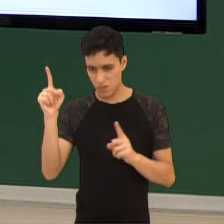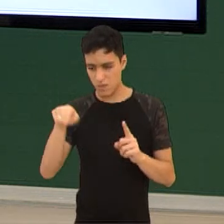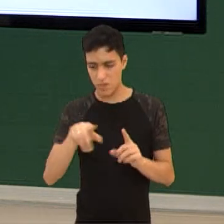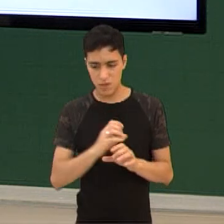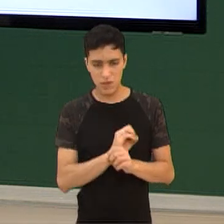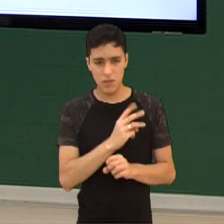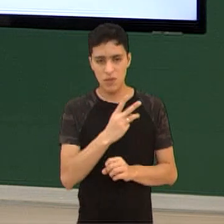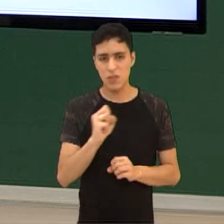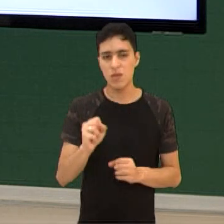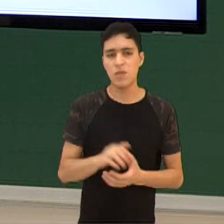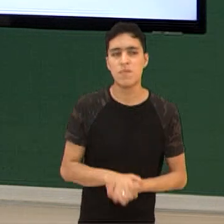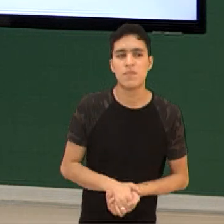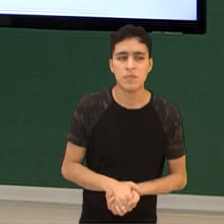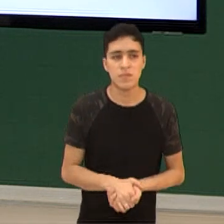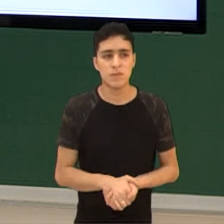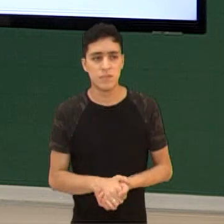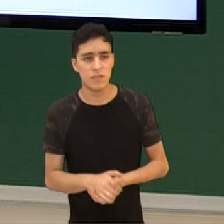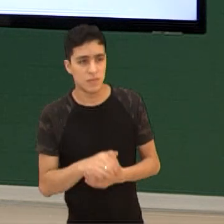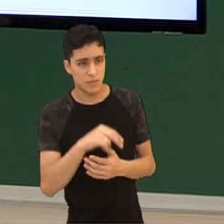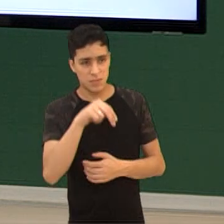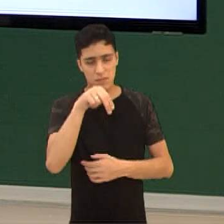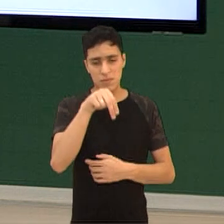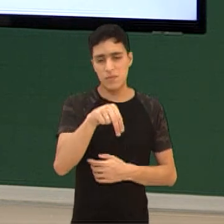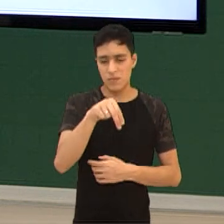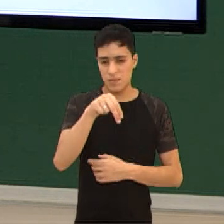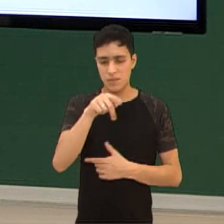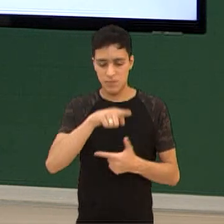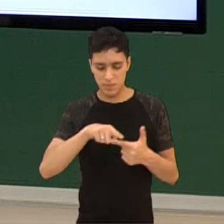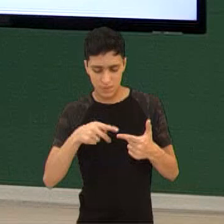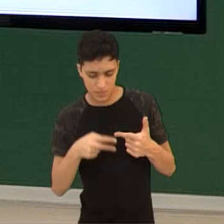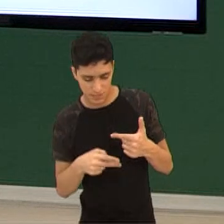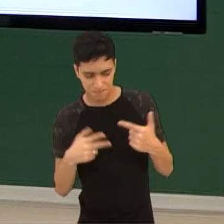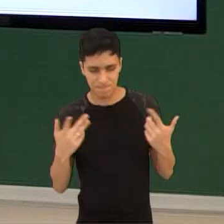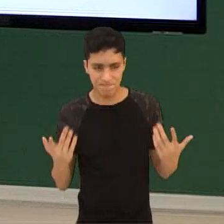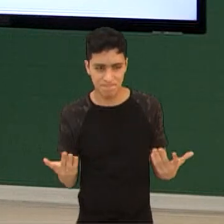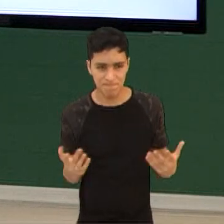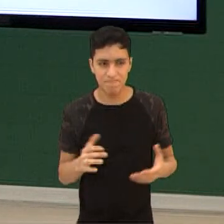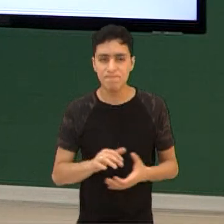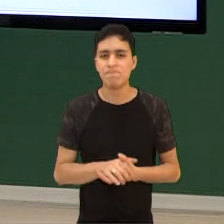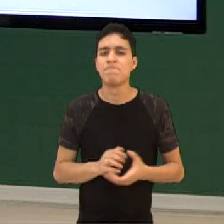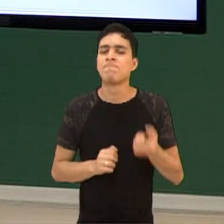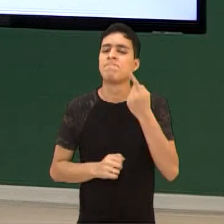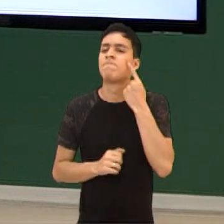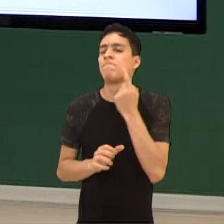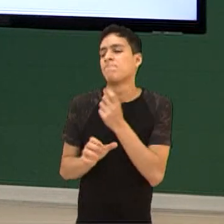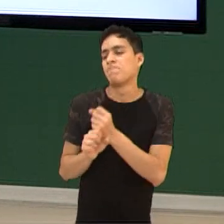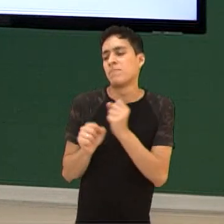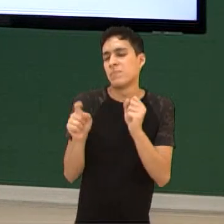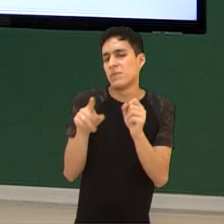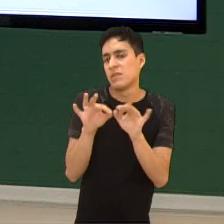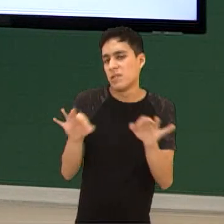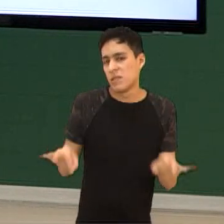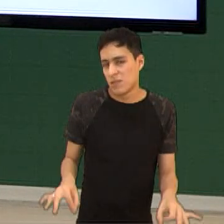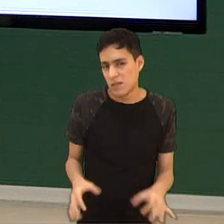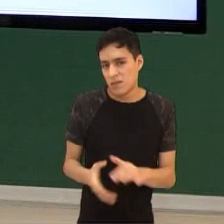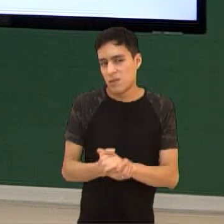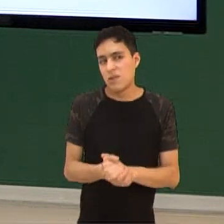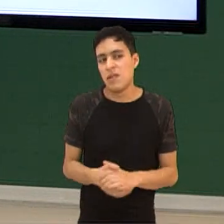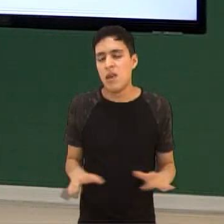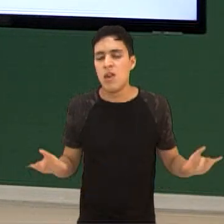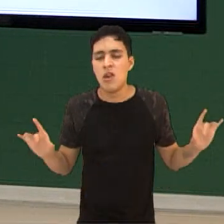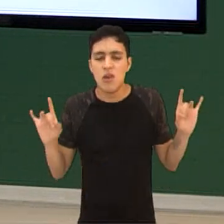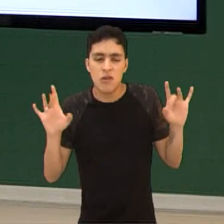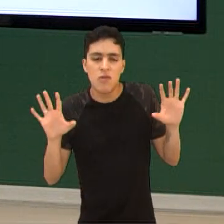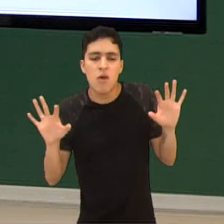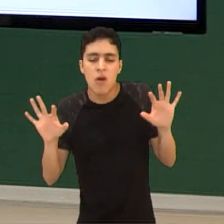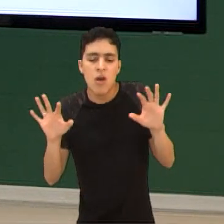38. Então fico com N dividido por 2. Olha nessa equação aqui como ficou simples, porque é só a gente